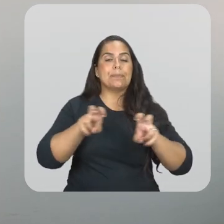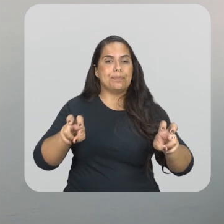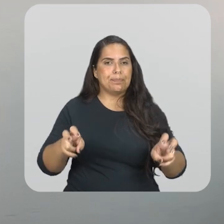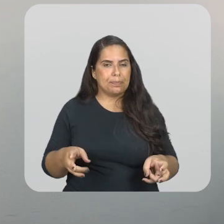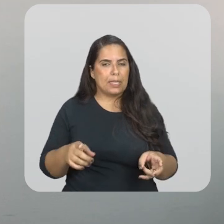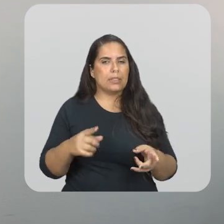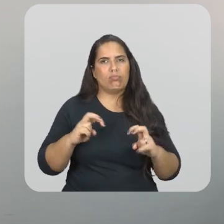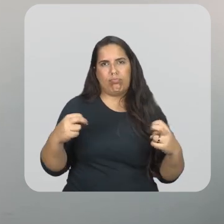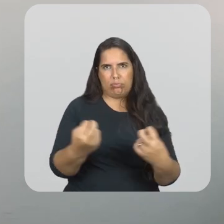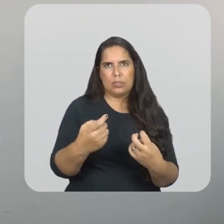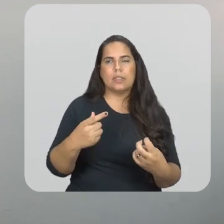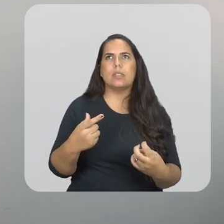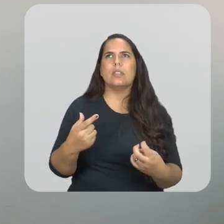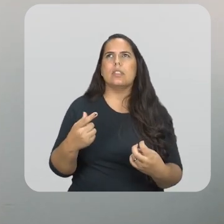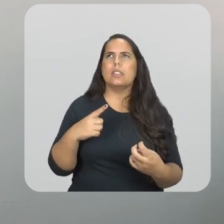mesa